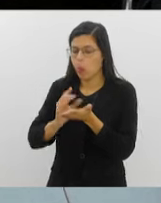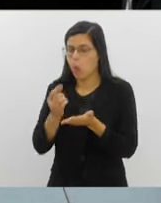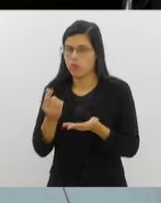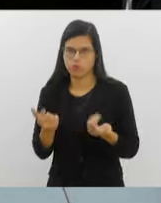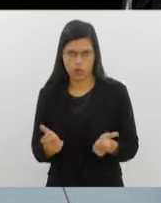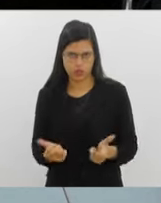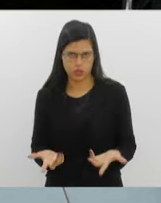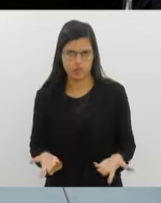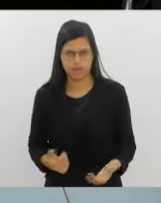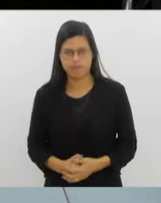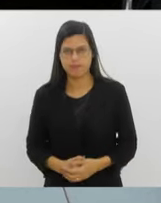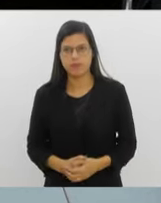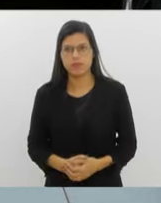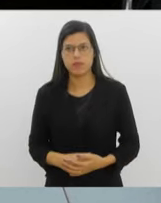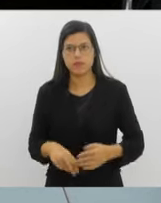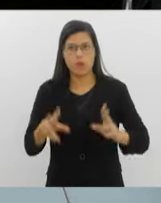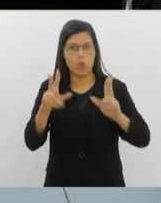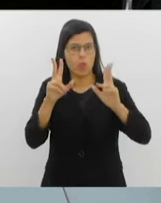absolutamente